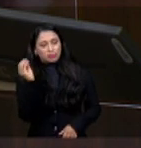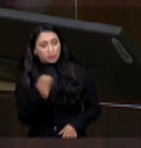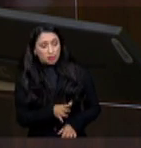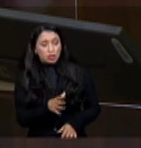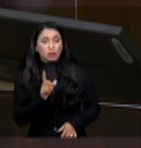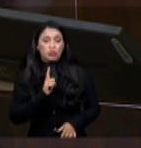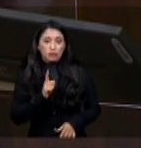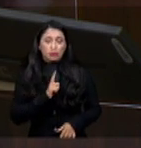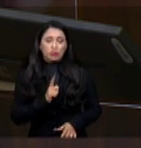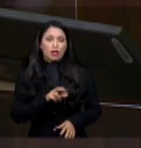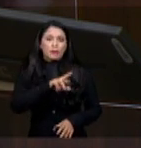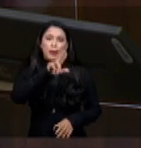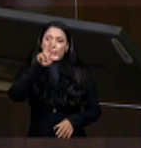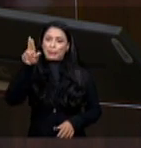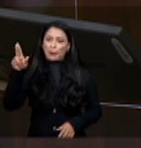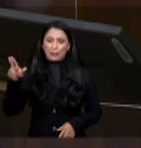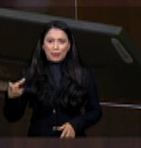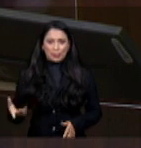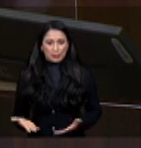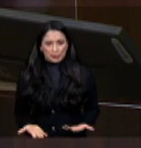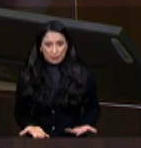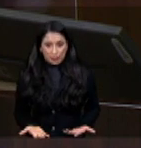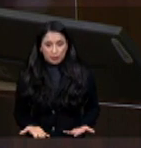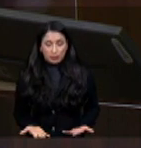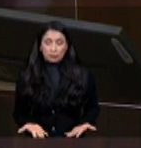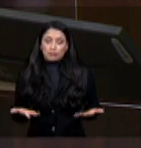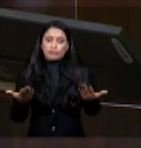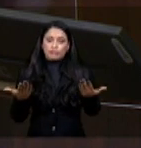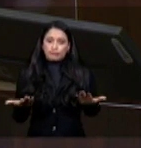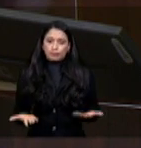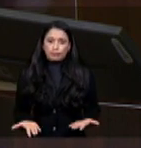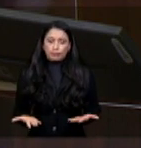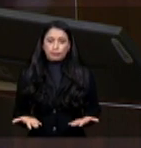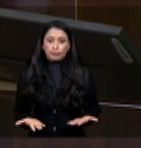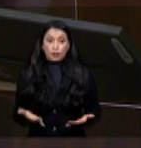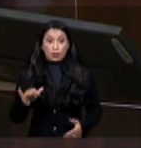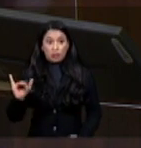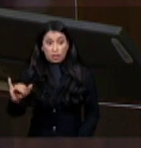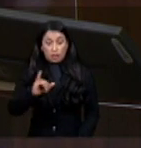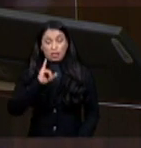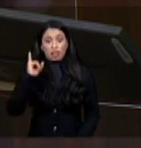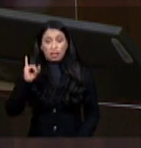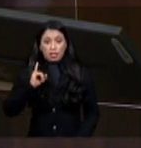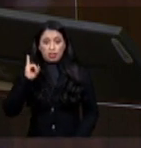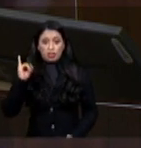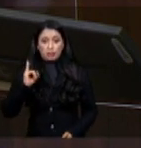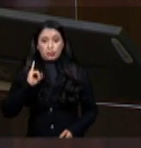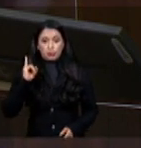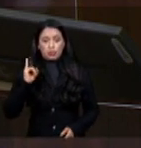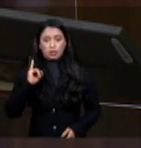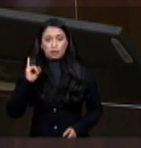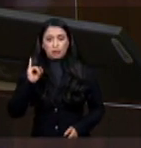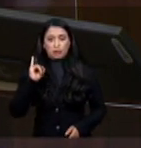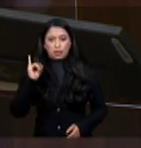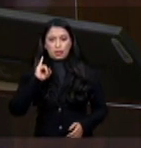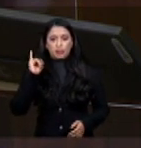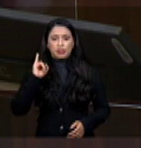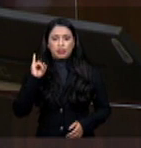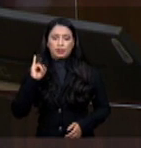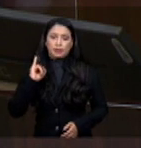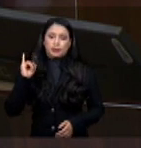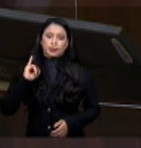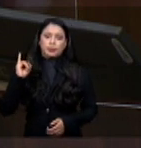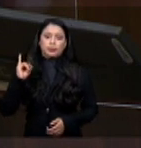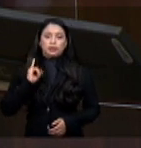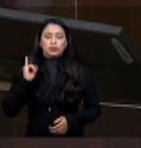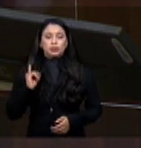e se apresentam sob diversas formas por isso a a importância de encontros como estes